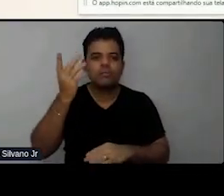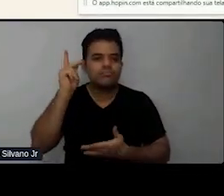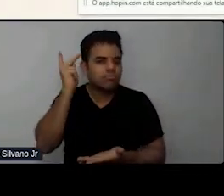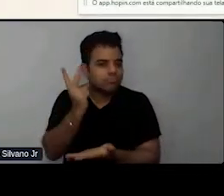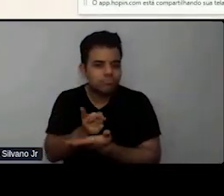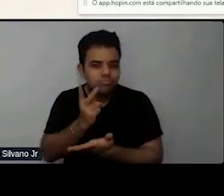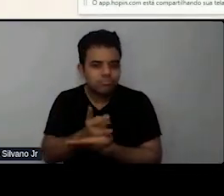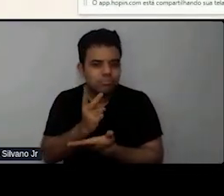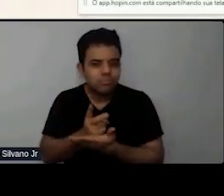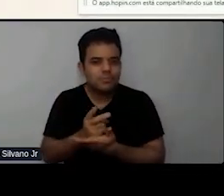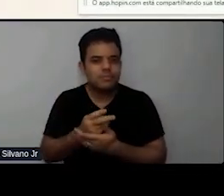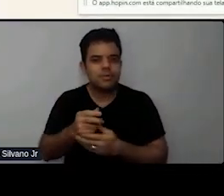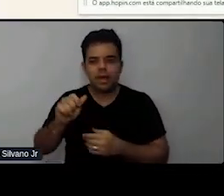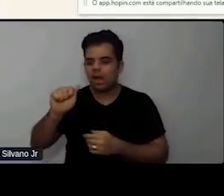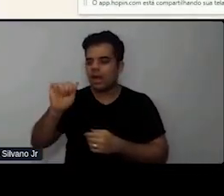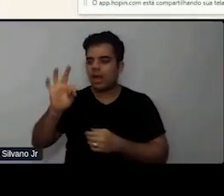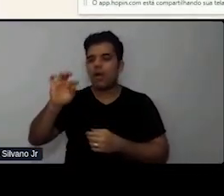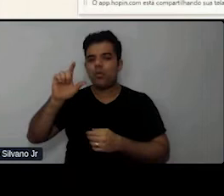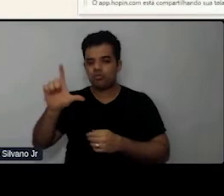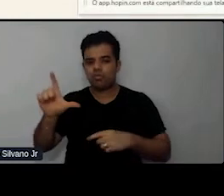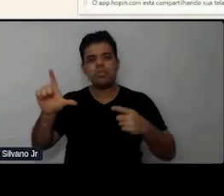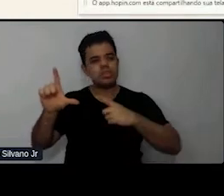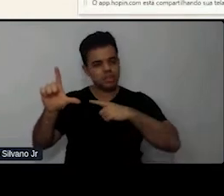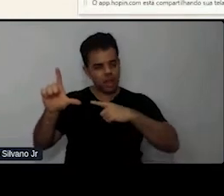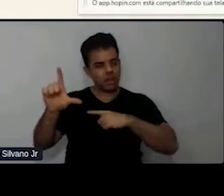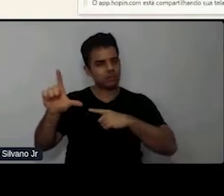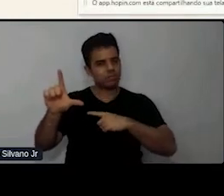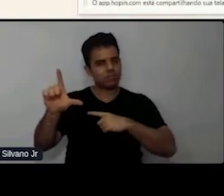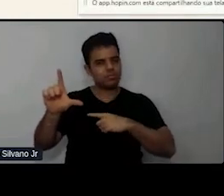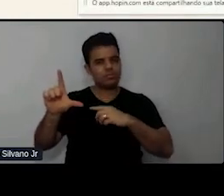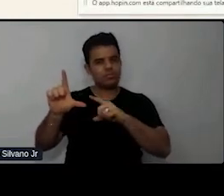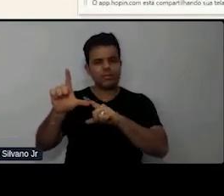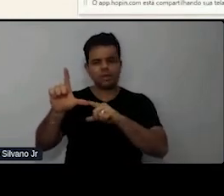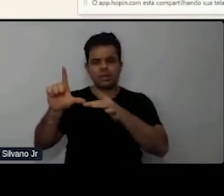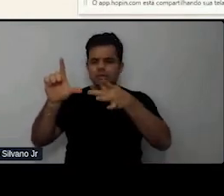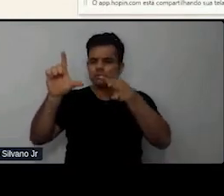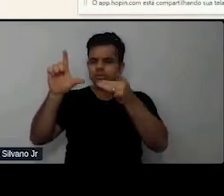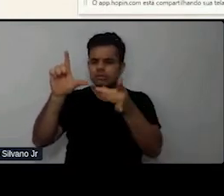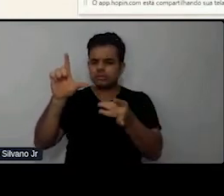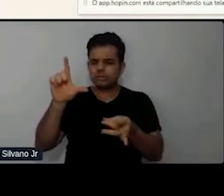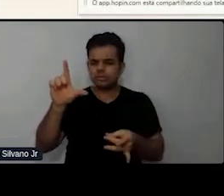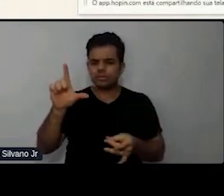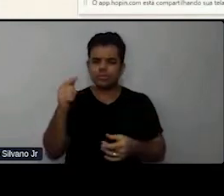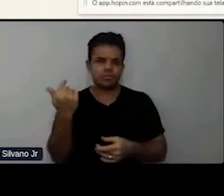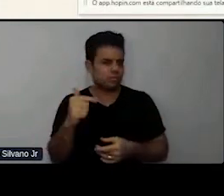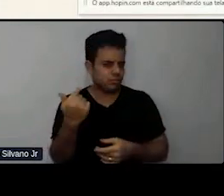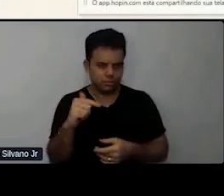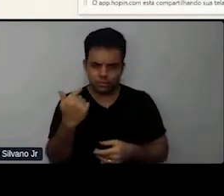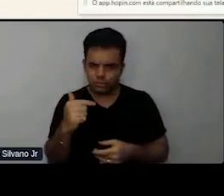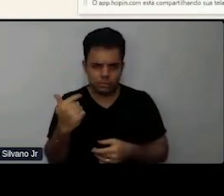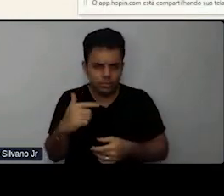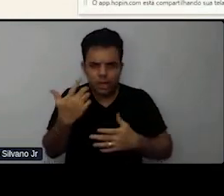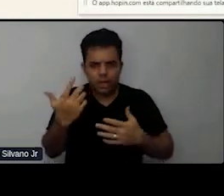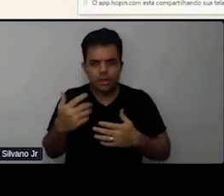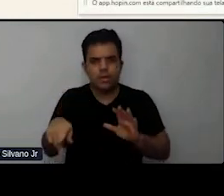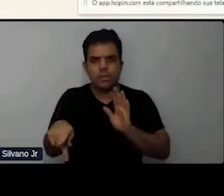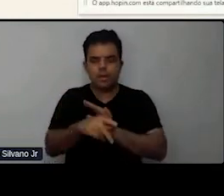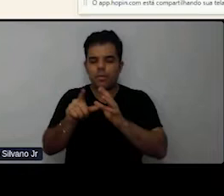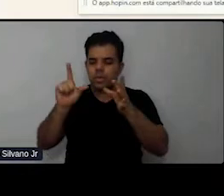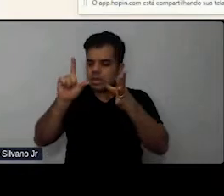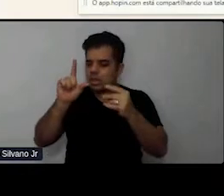o alt, mas esse alt não ser muito descritivo, assim, vamos dizer. Ele não tem uma descrição